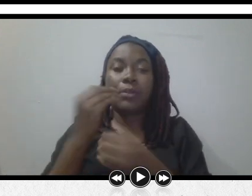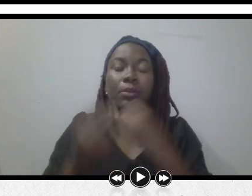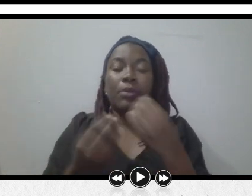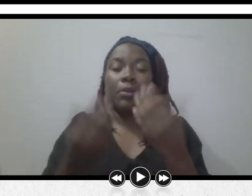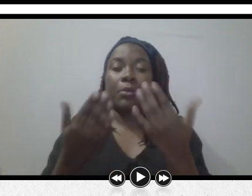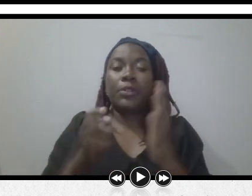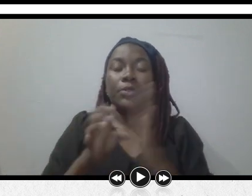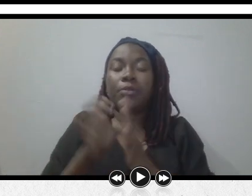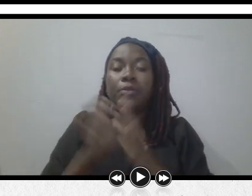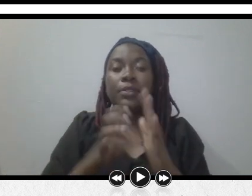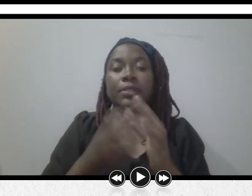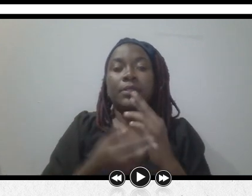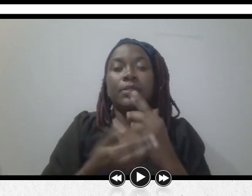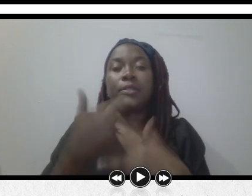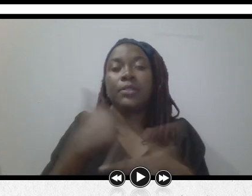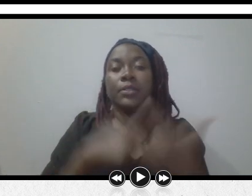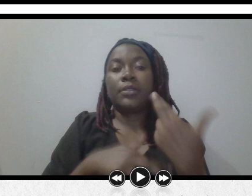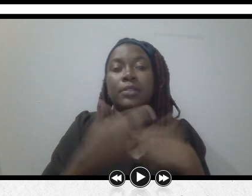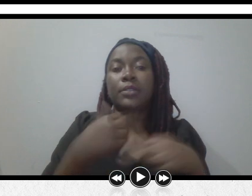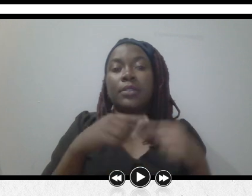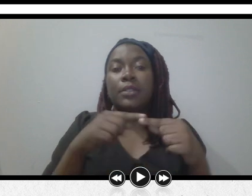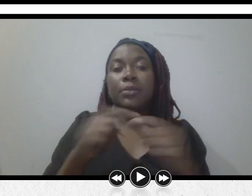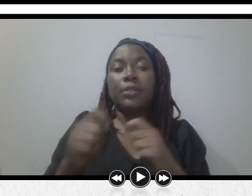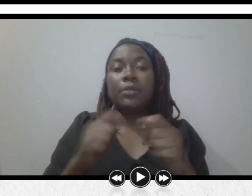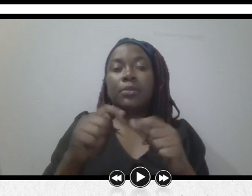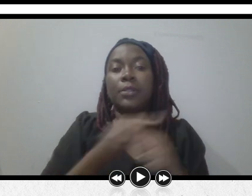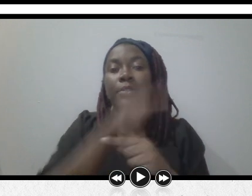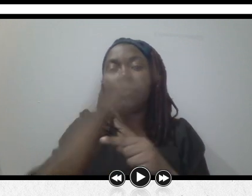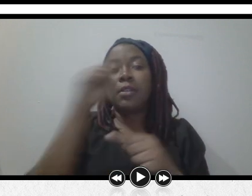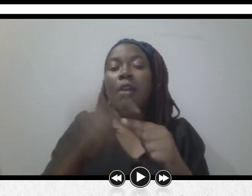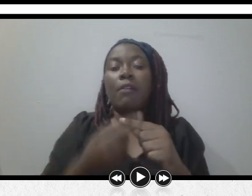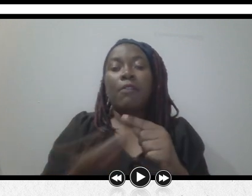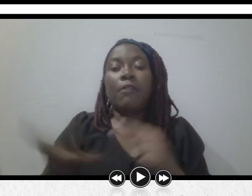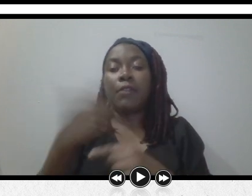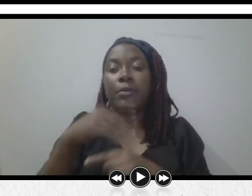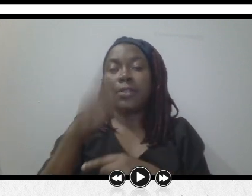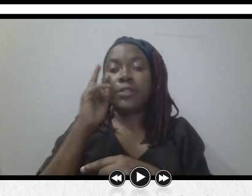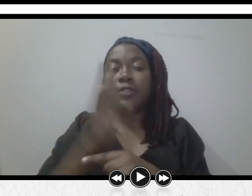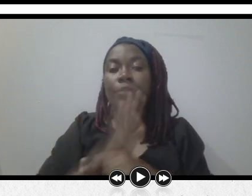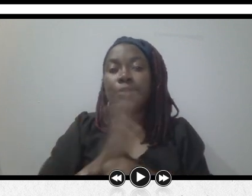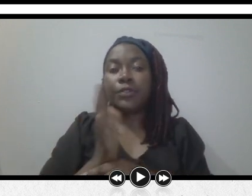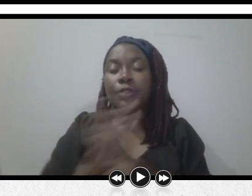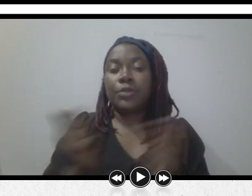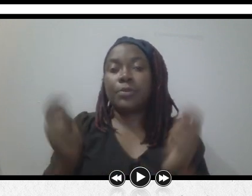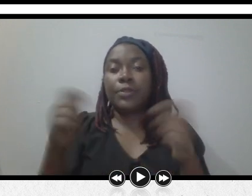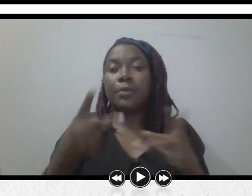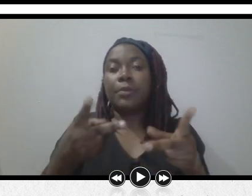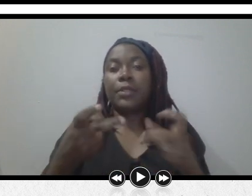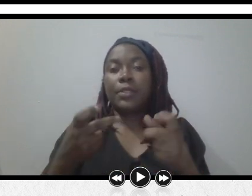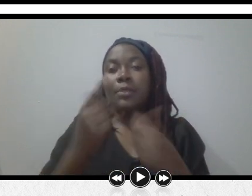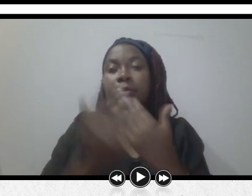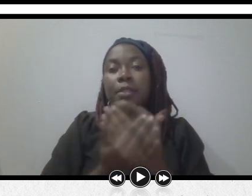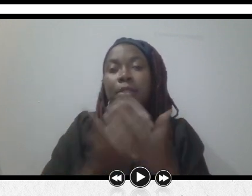gente entender melhor como esse conceito de reciclagem e economia circular estão relacionados, vamos assistir um vídeo